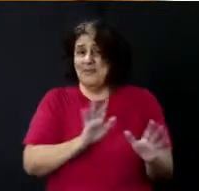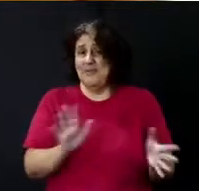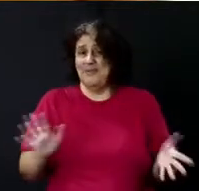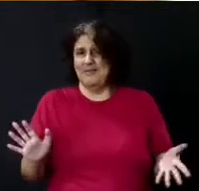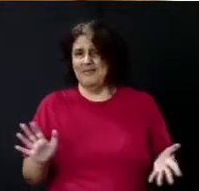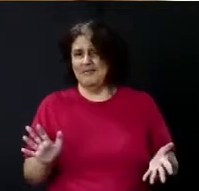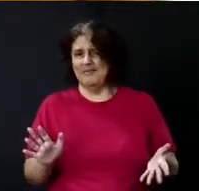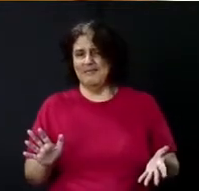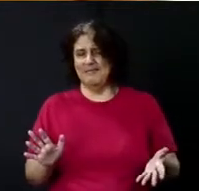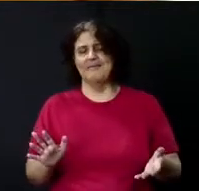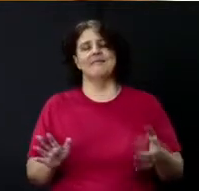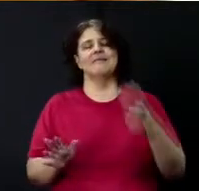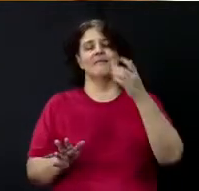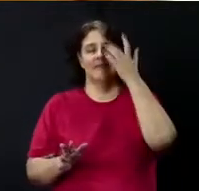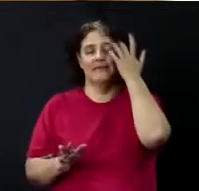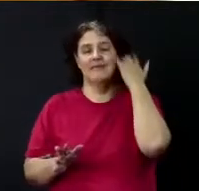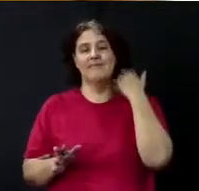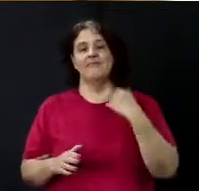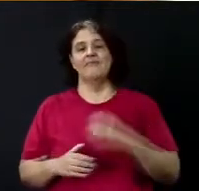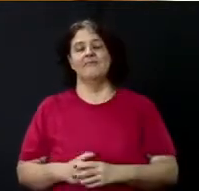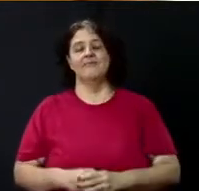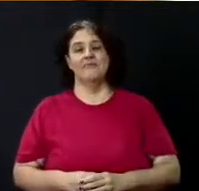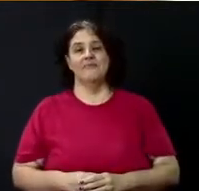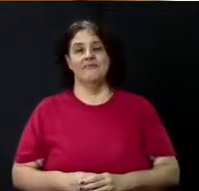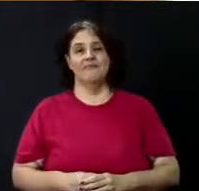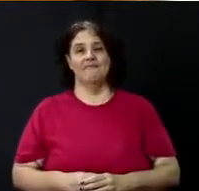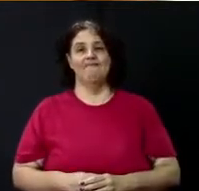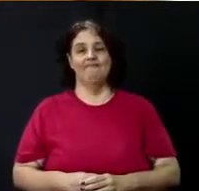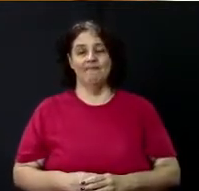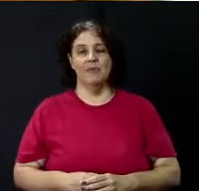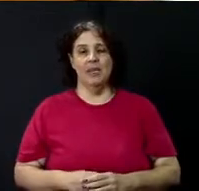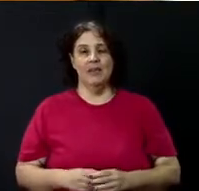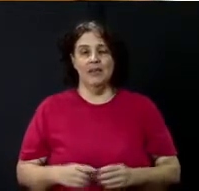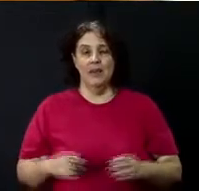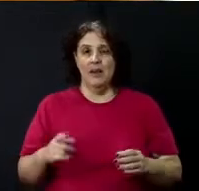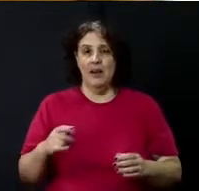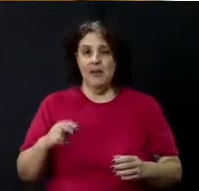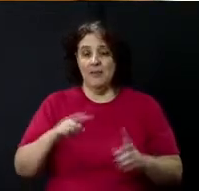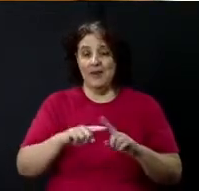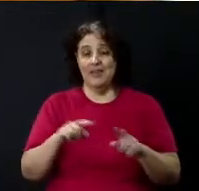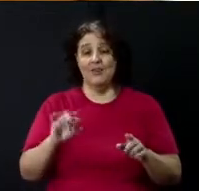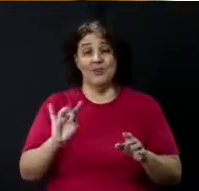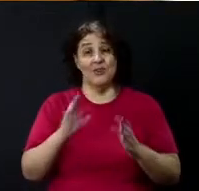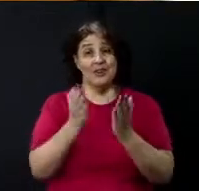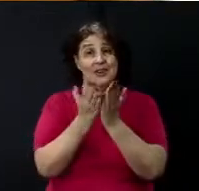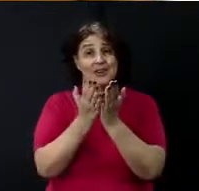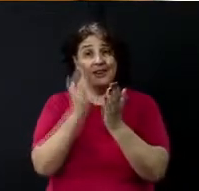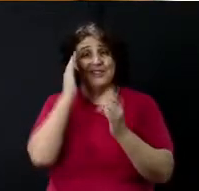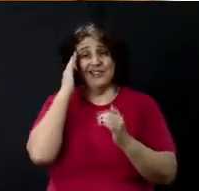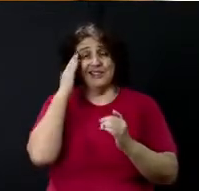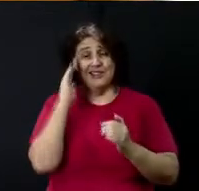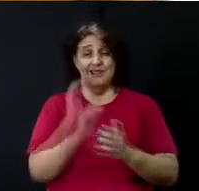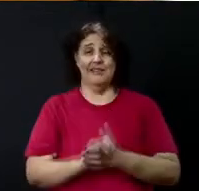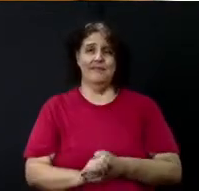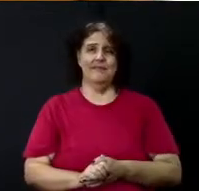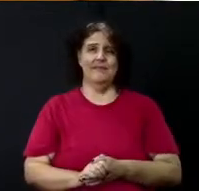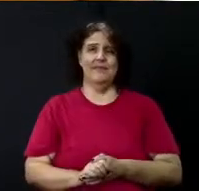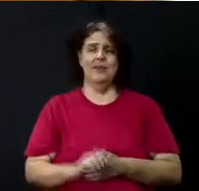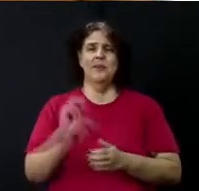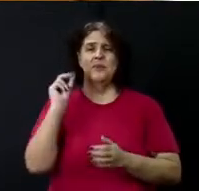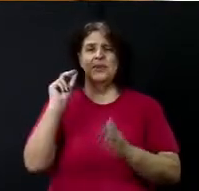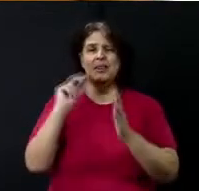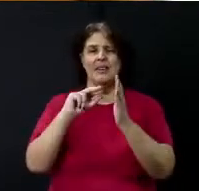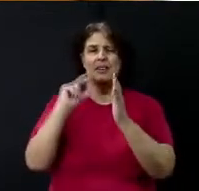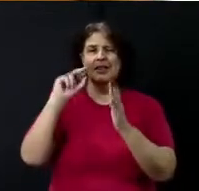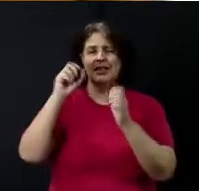esperamos e queremos dos descrentes da nossa casa? Que eles adentrem a este novo mundo. Que eles